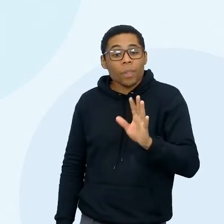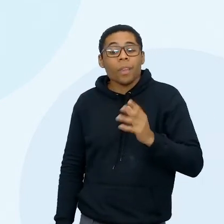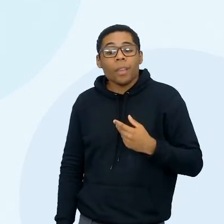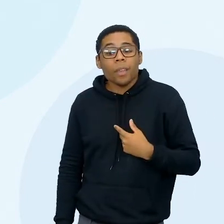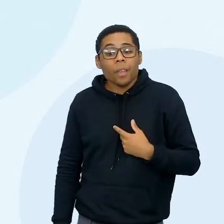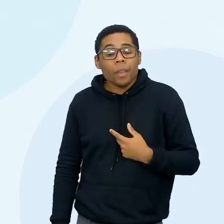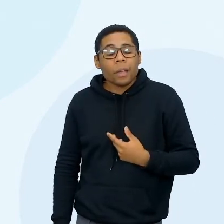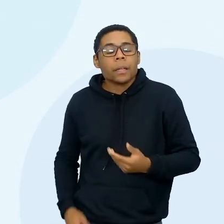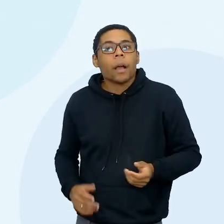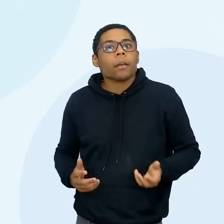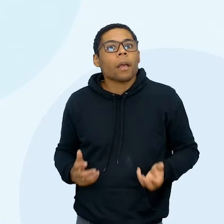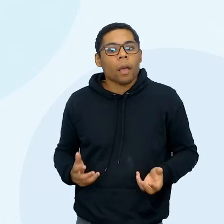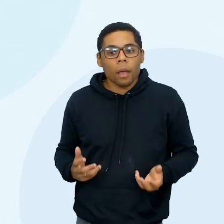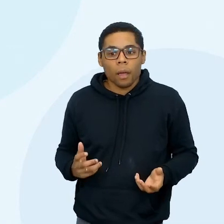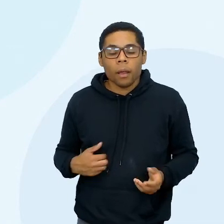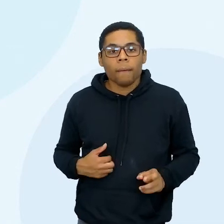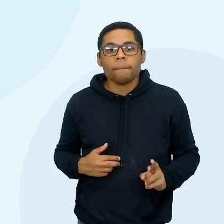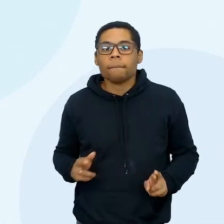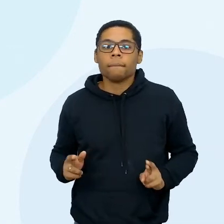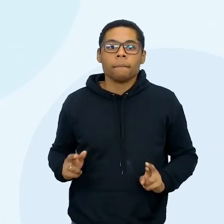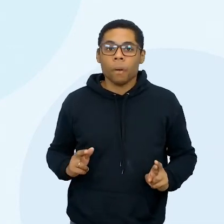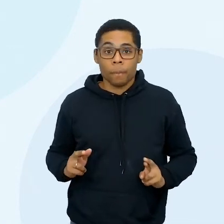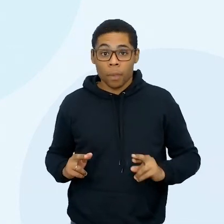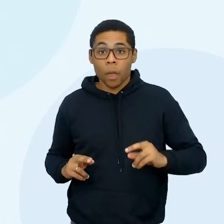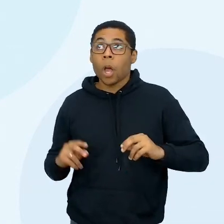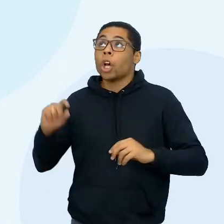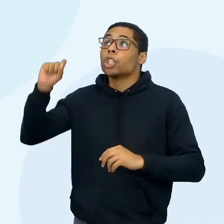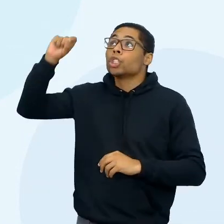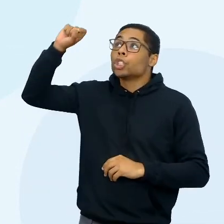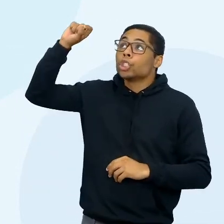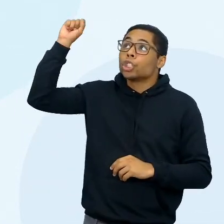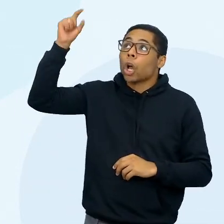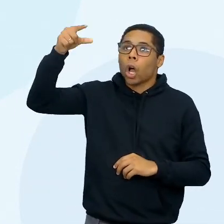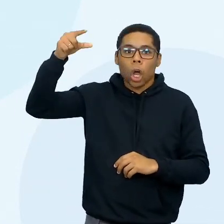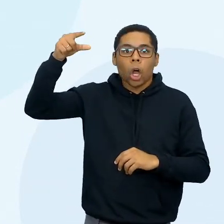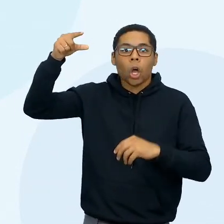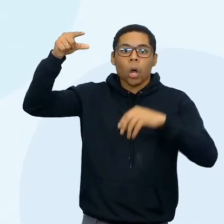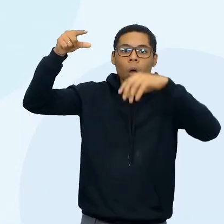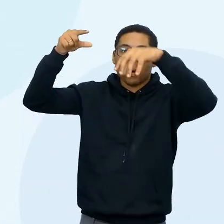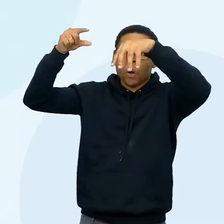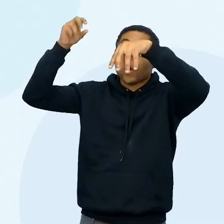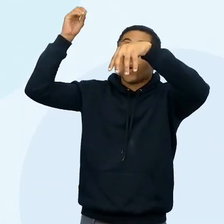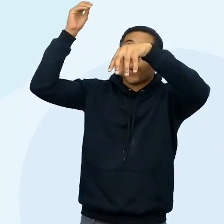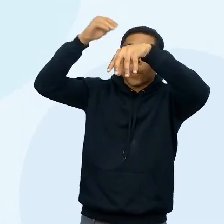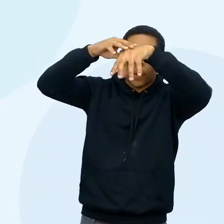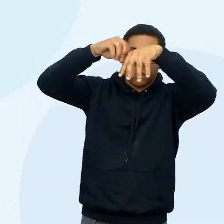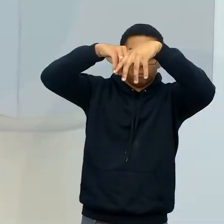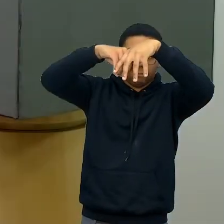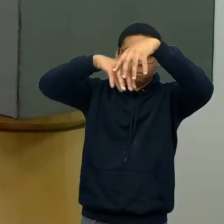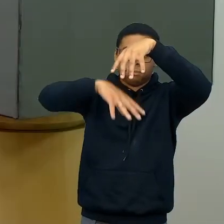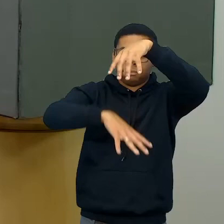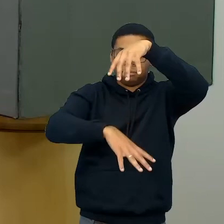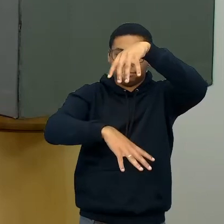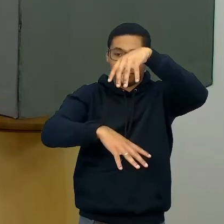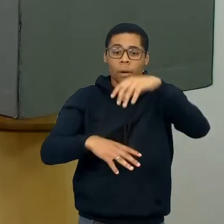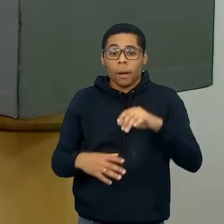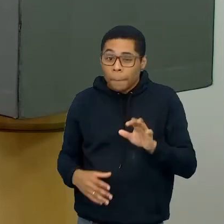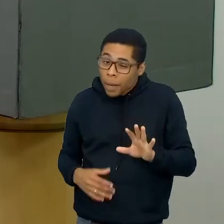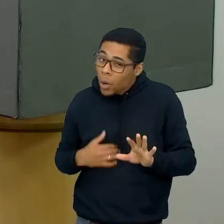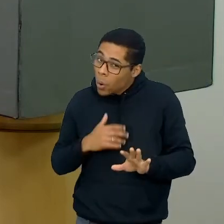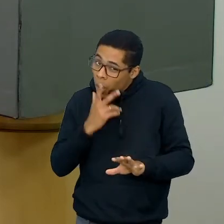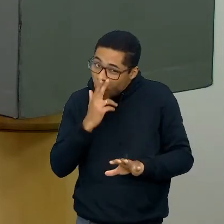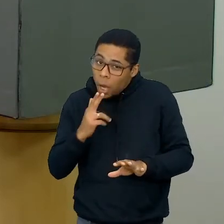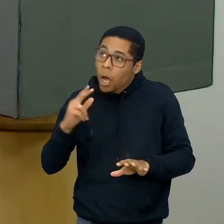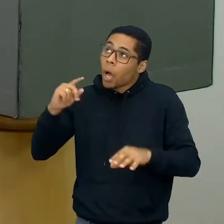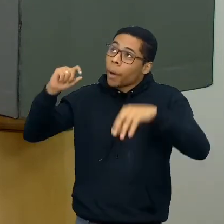uma expectativa de que a luz solar trabalhe para fazer isso. E eu estou achando que a luz